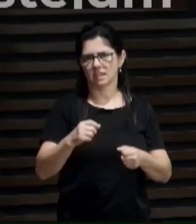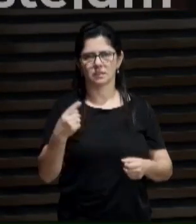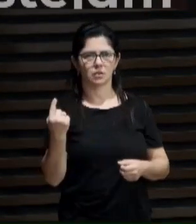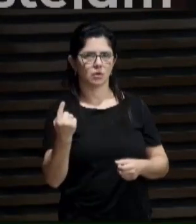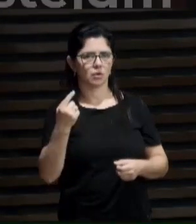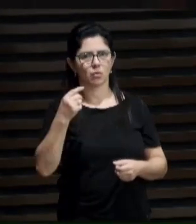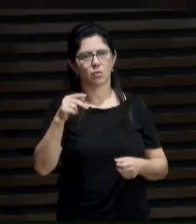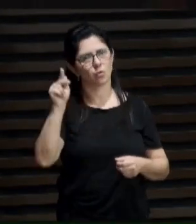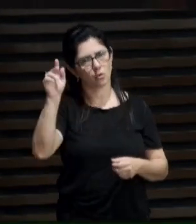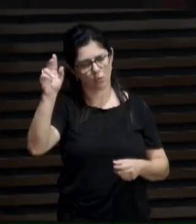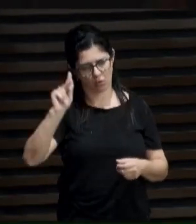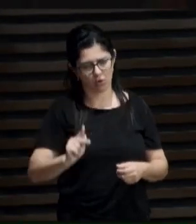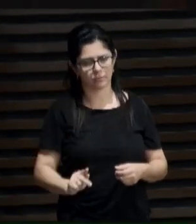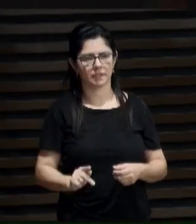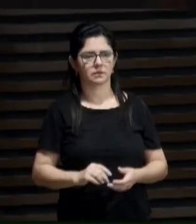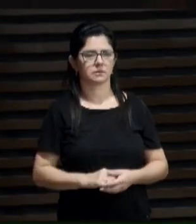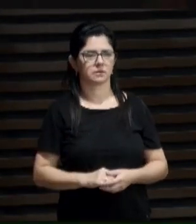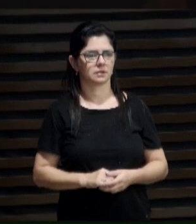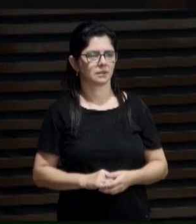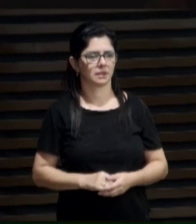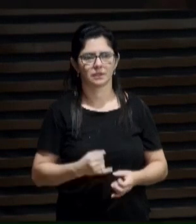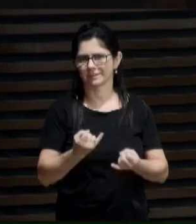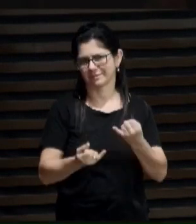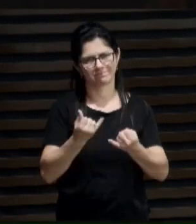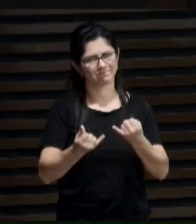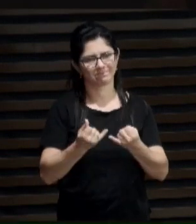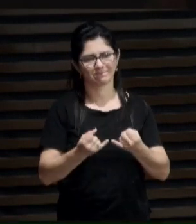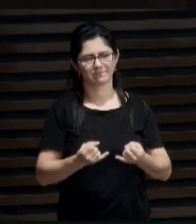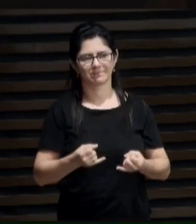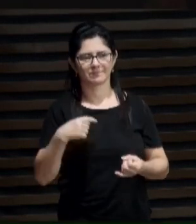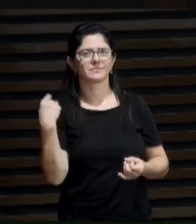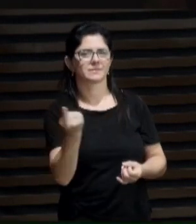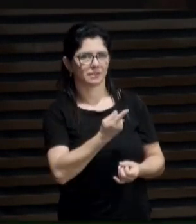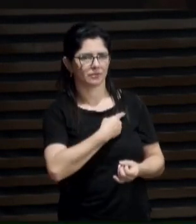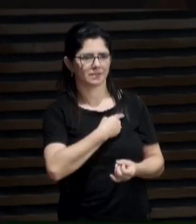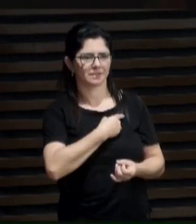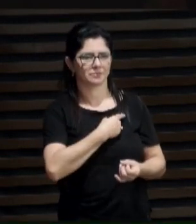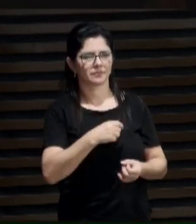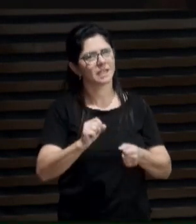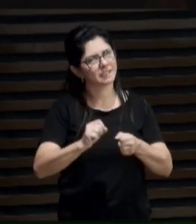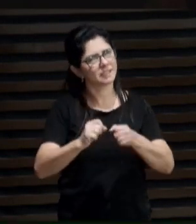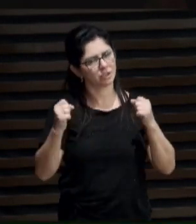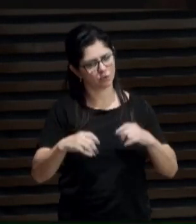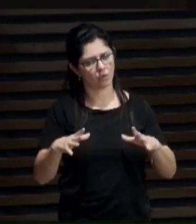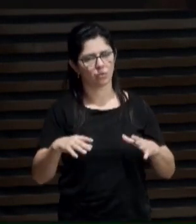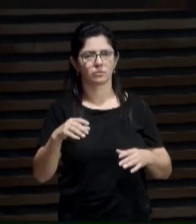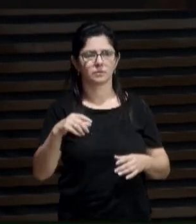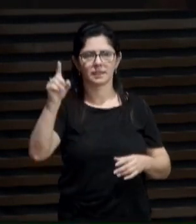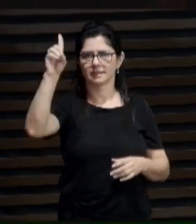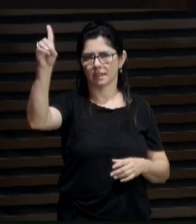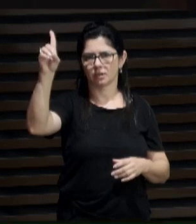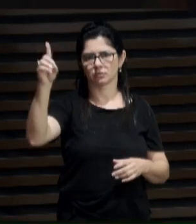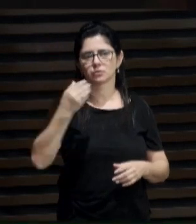imagem. Ora, ele também se refere a ele no singular, dizendo: criou Deus o homem à